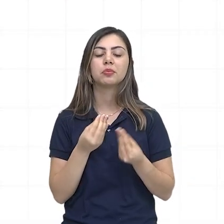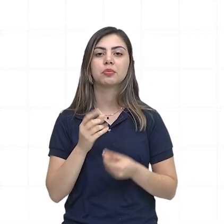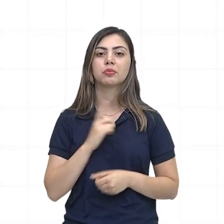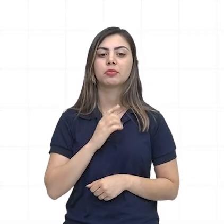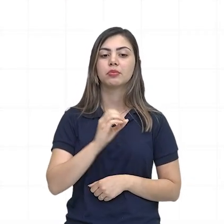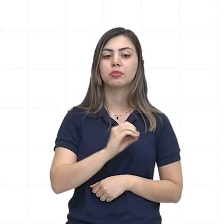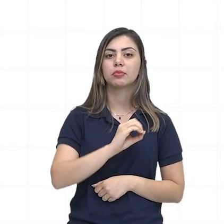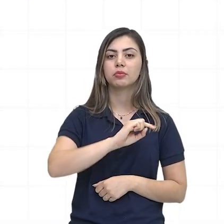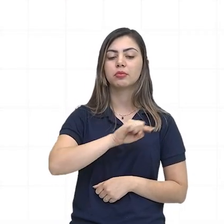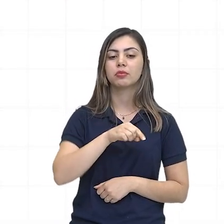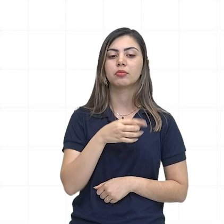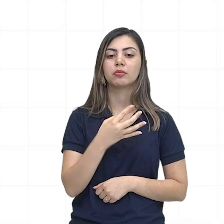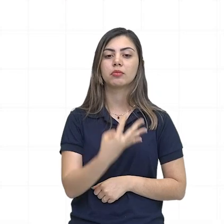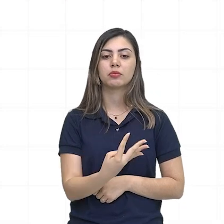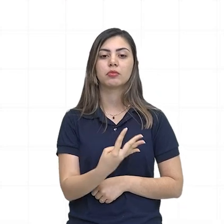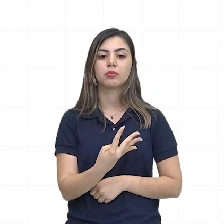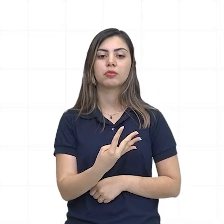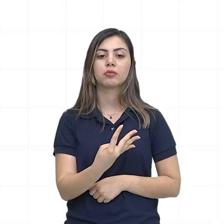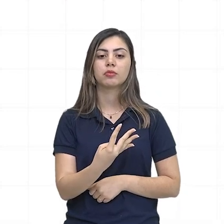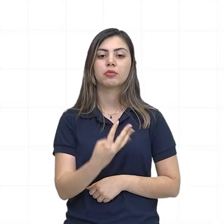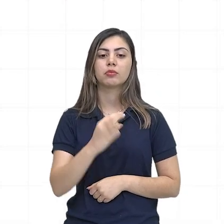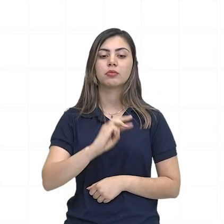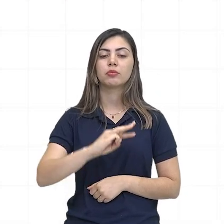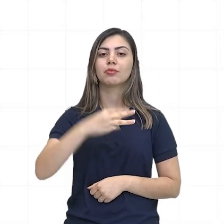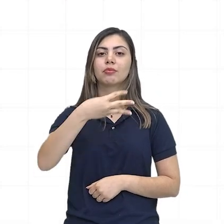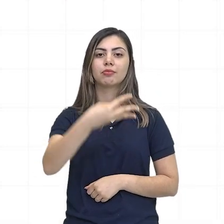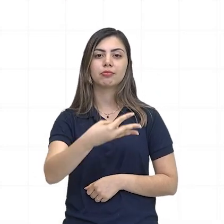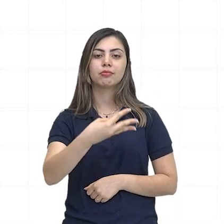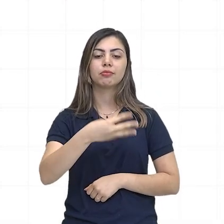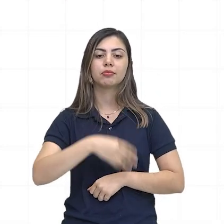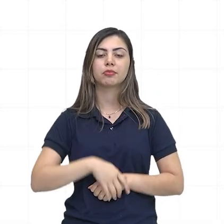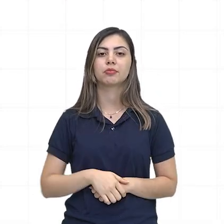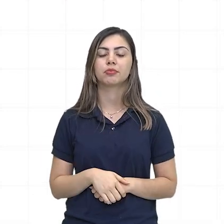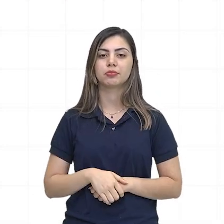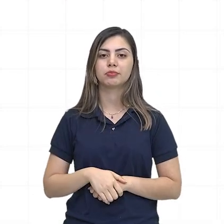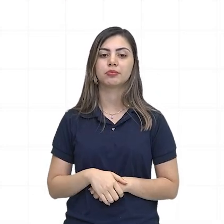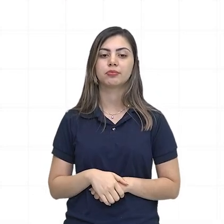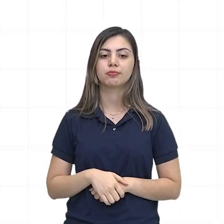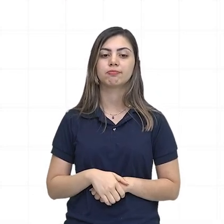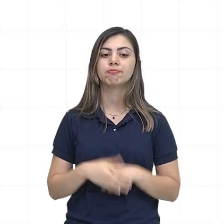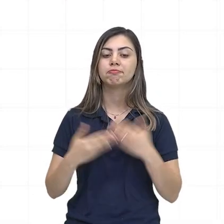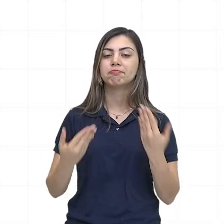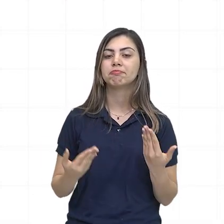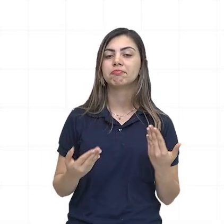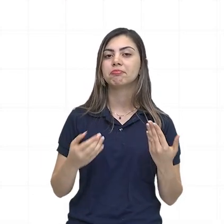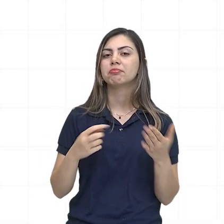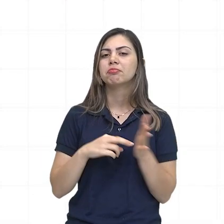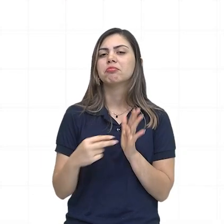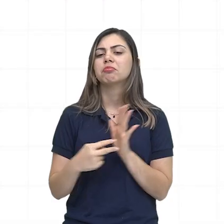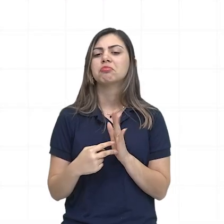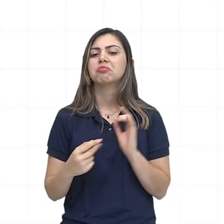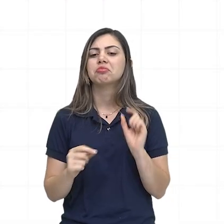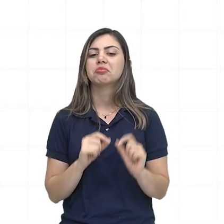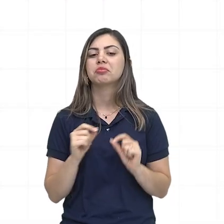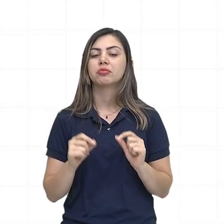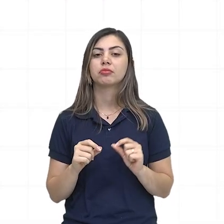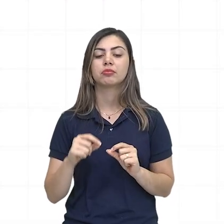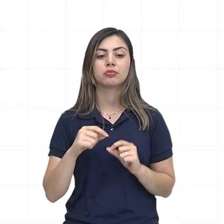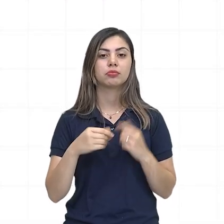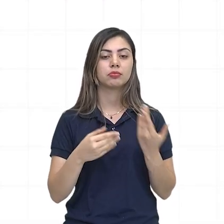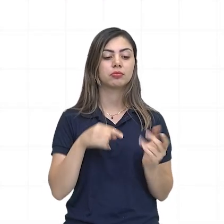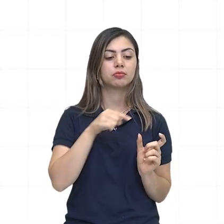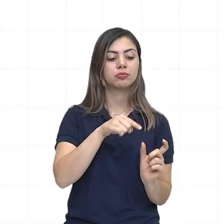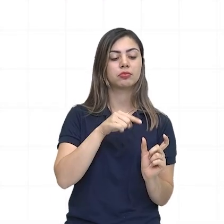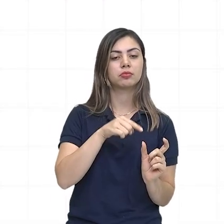nosso 0,4, né, elevado a 3, olha. Então, o que o expoente está dizendo? Base, você